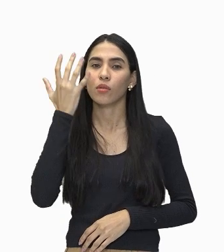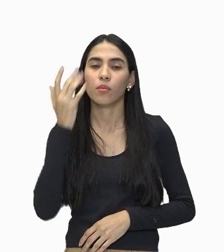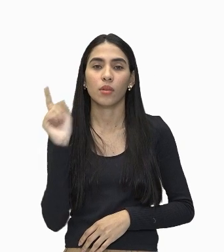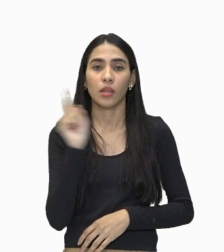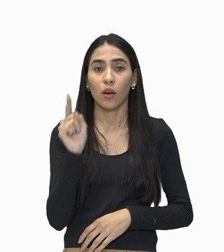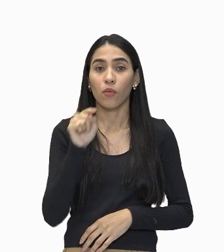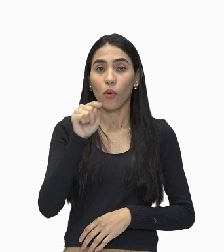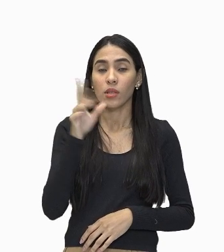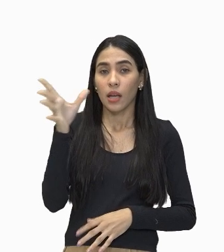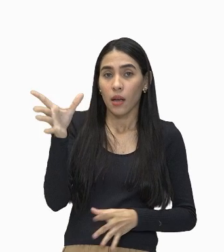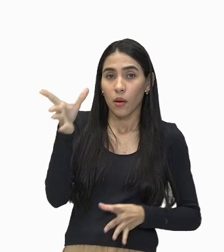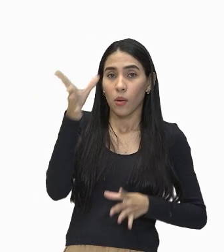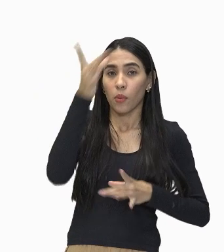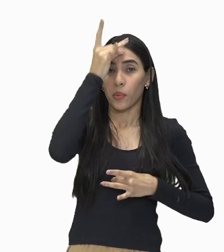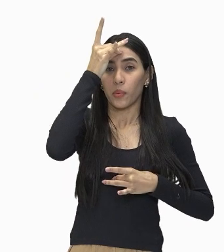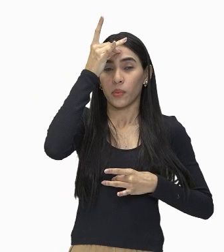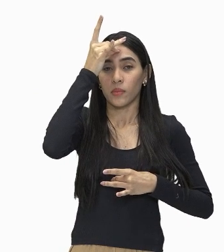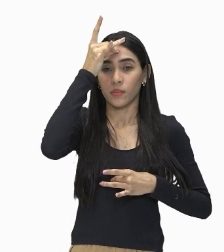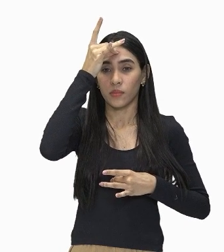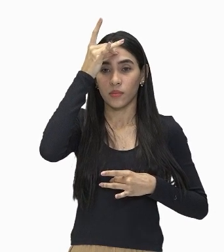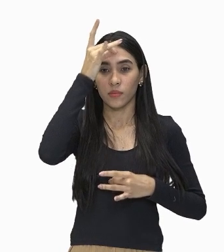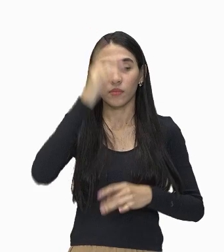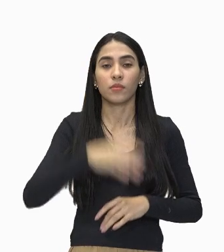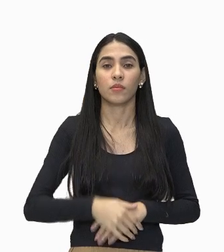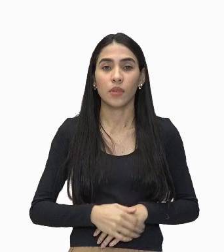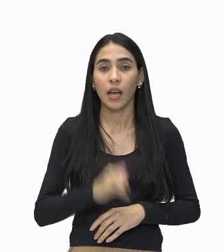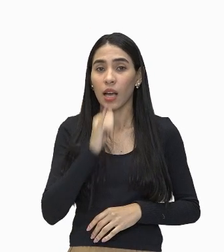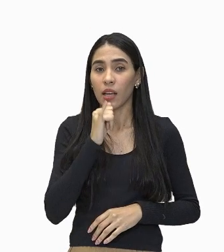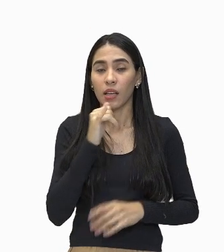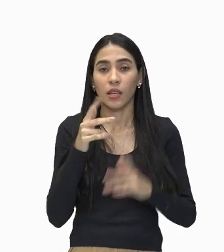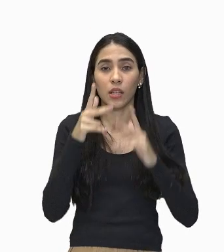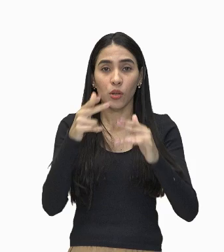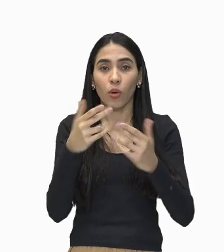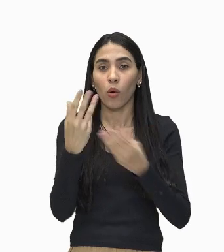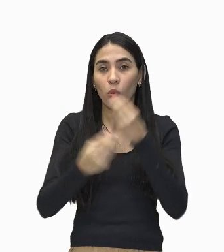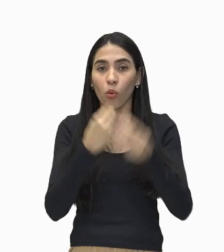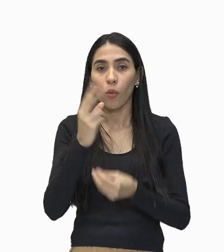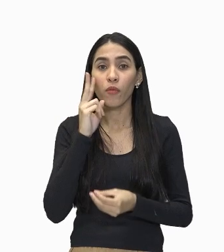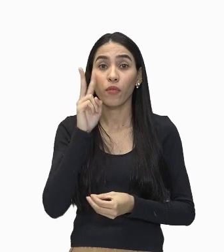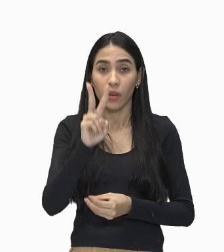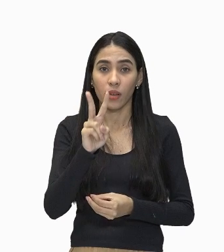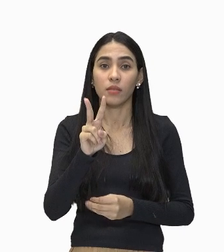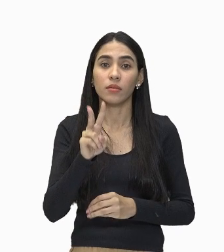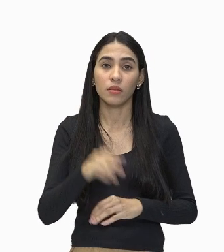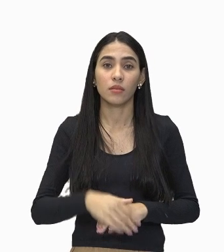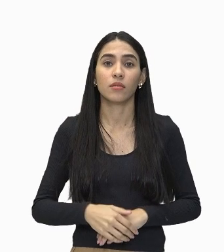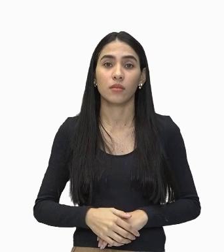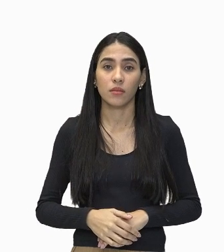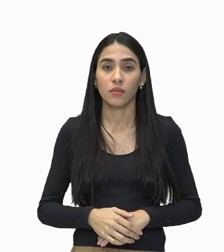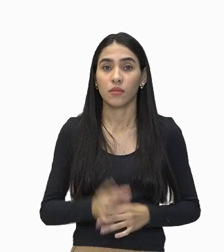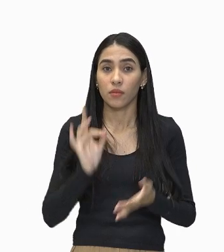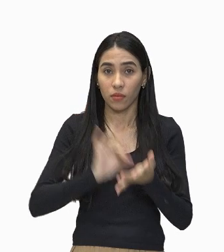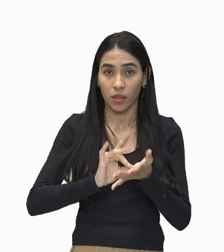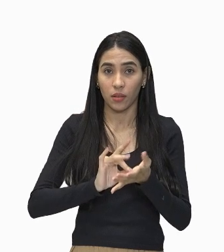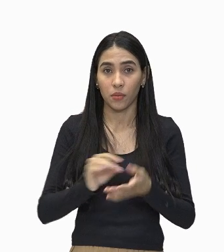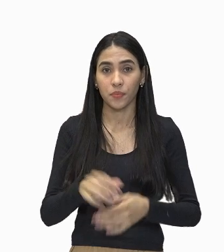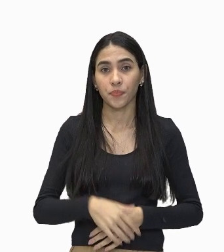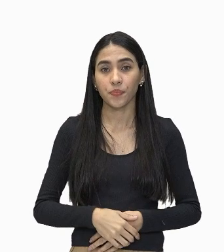vai captar esse fenômeno como ele aparece à consciência, como ele é